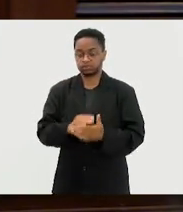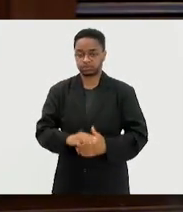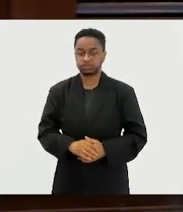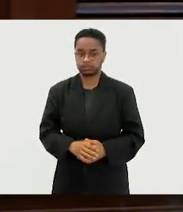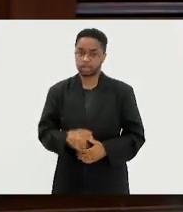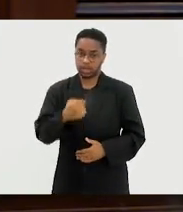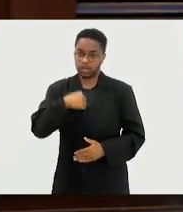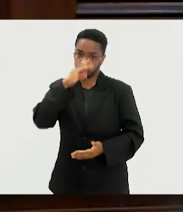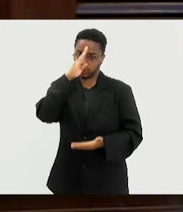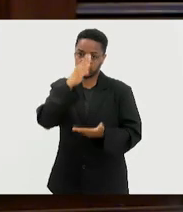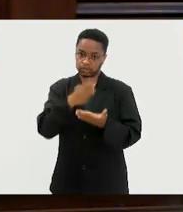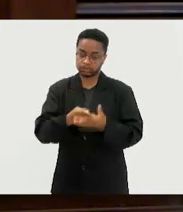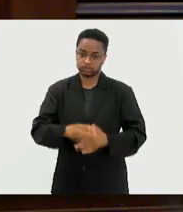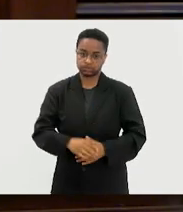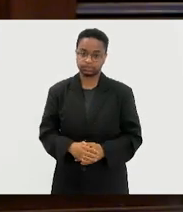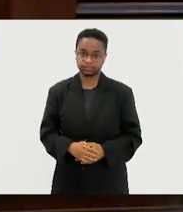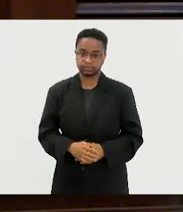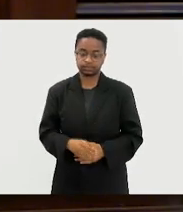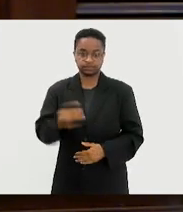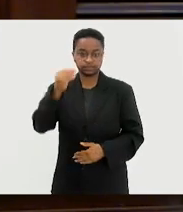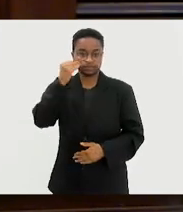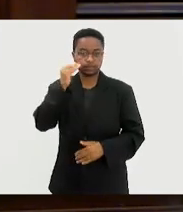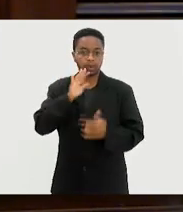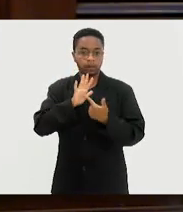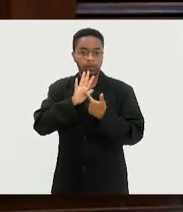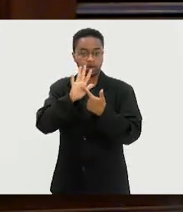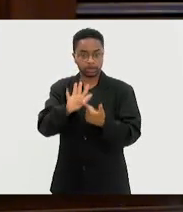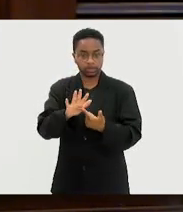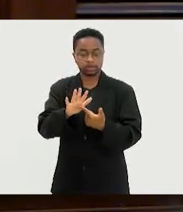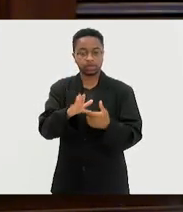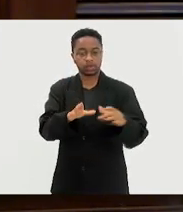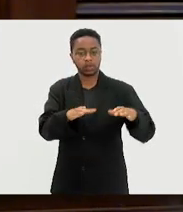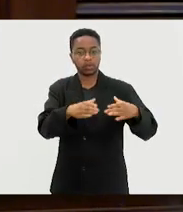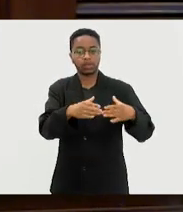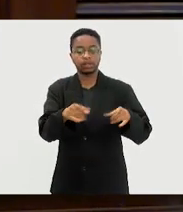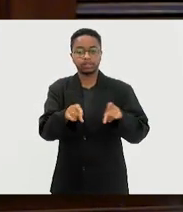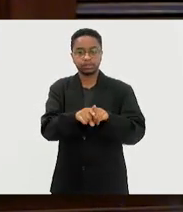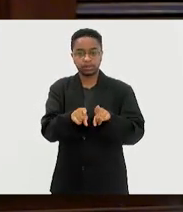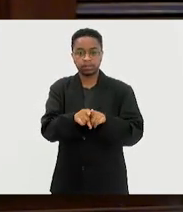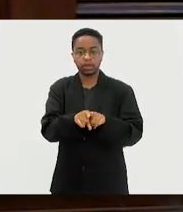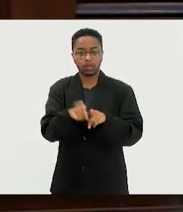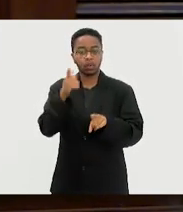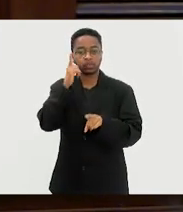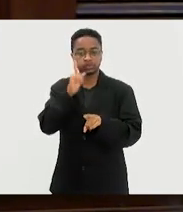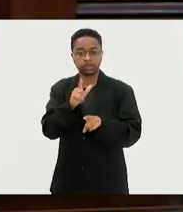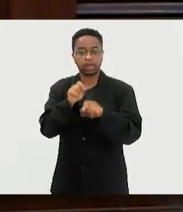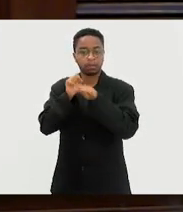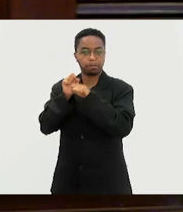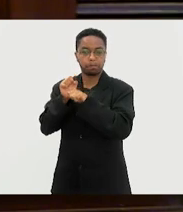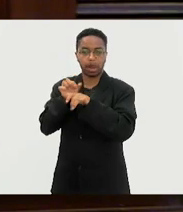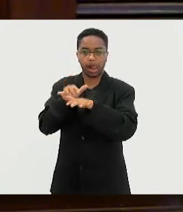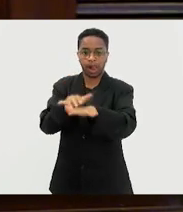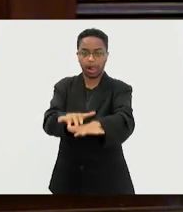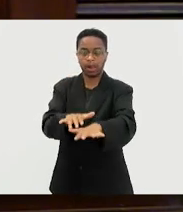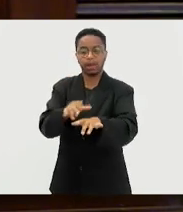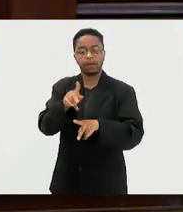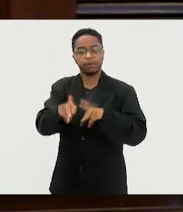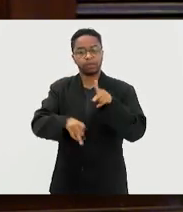Acredito eu. Para mostrar que eles também colocam 750 mil pessoas nas